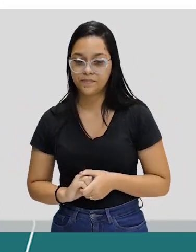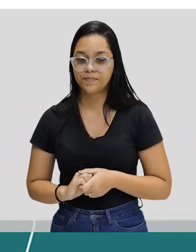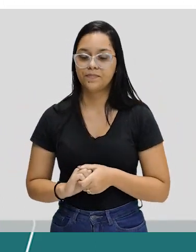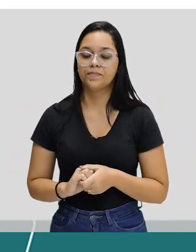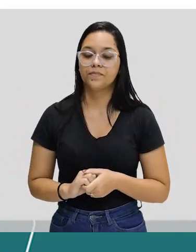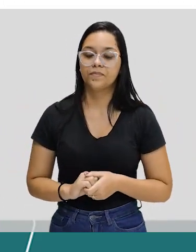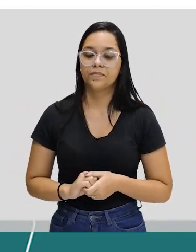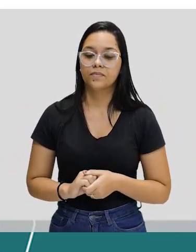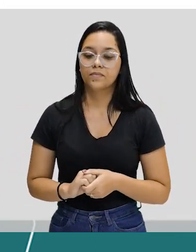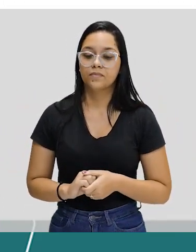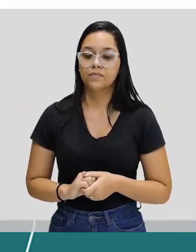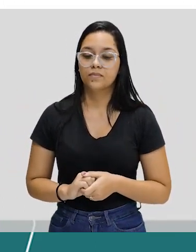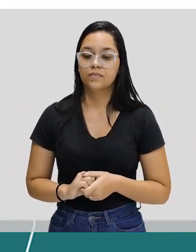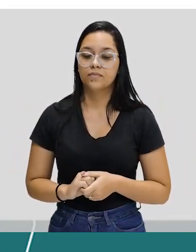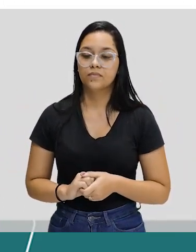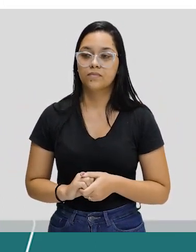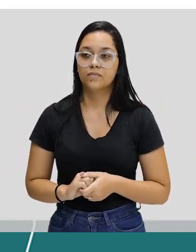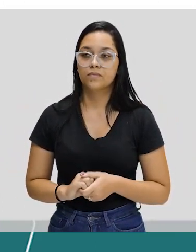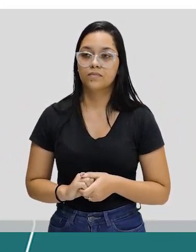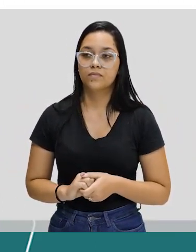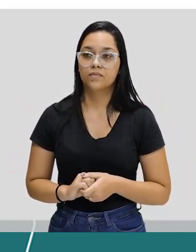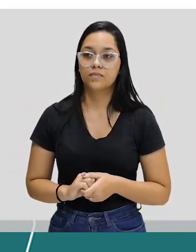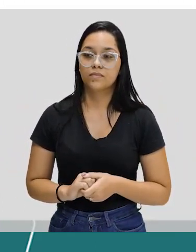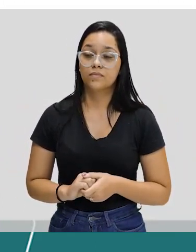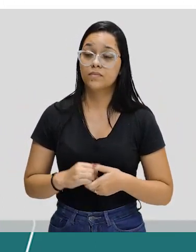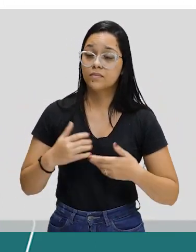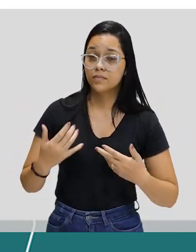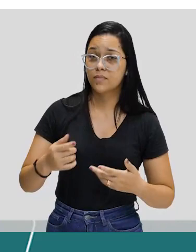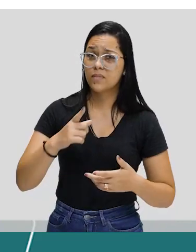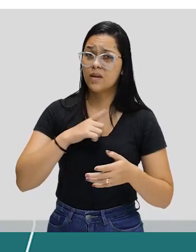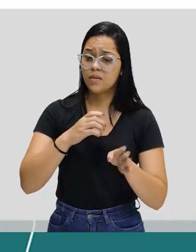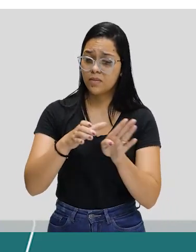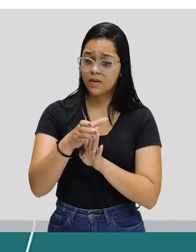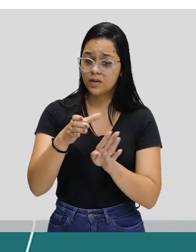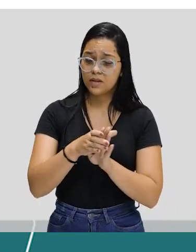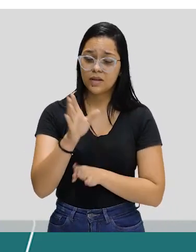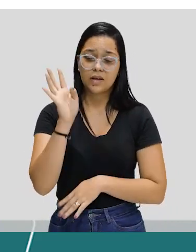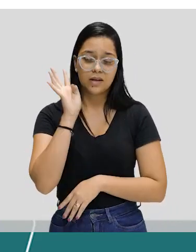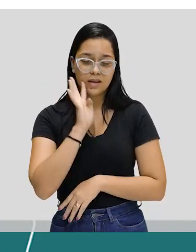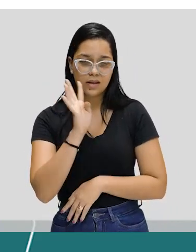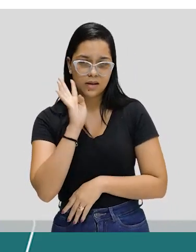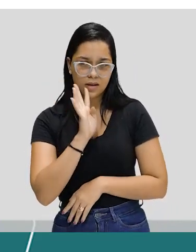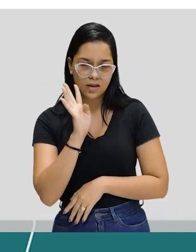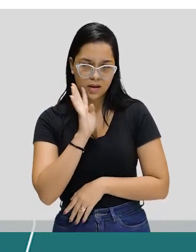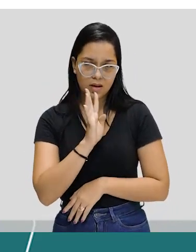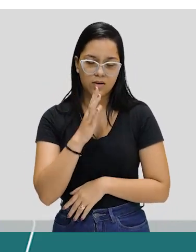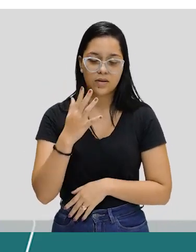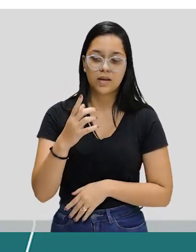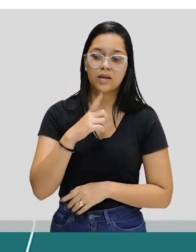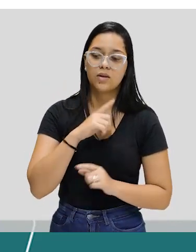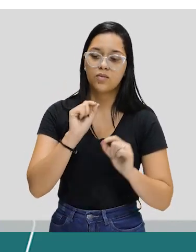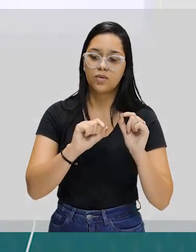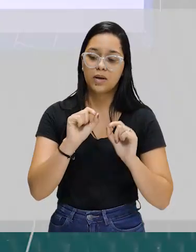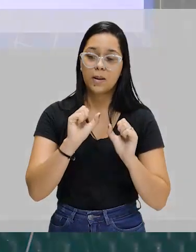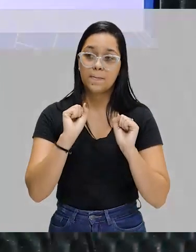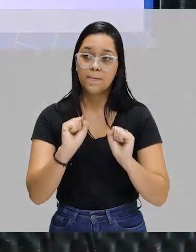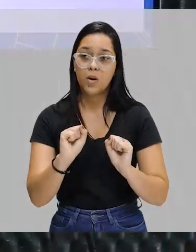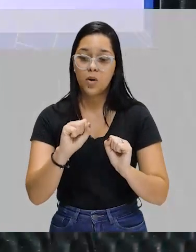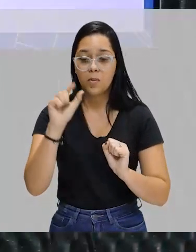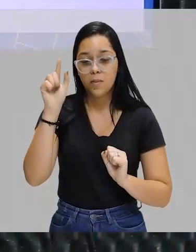as lacunas do período a seguir. Tem uma dica bem legal para a gente fazer essas questões que a gente pode ir